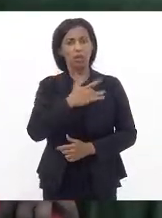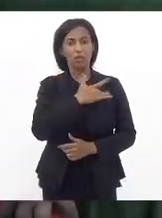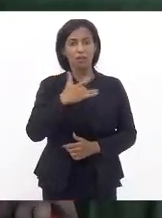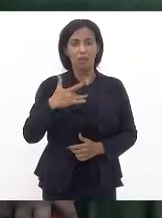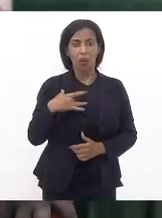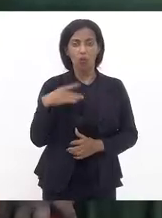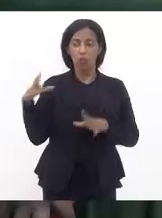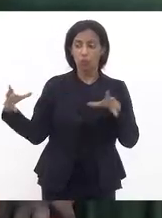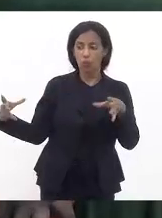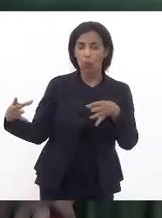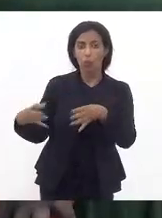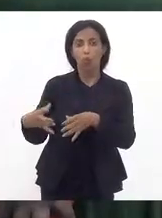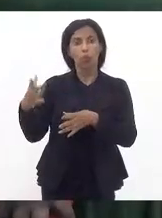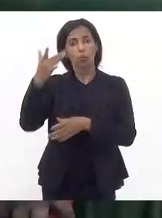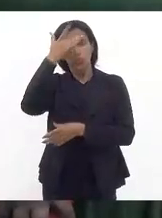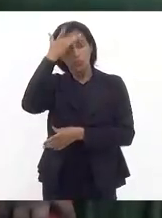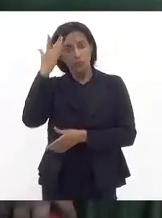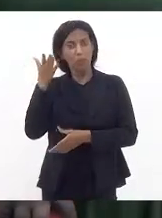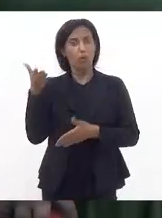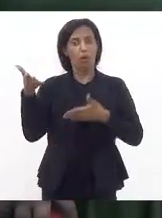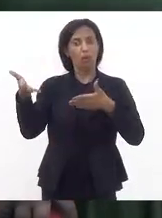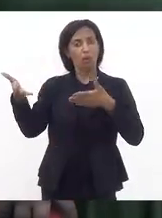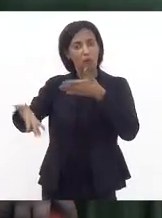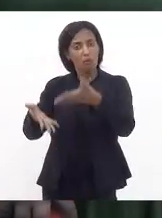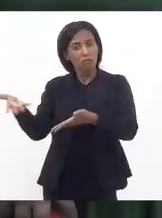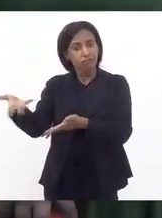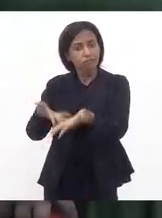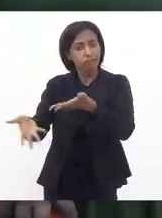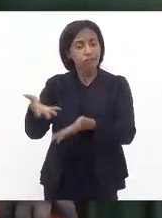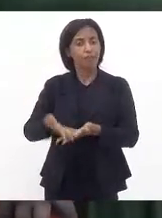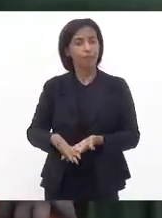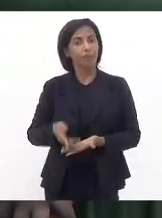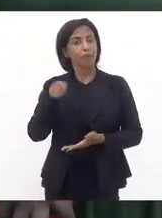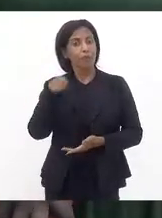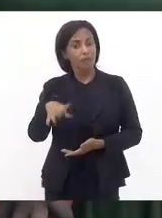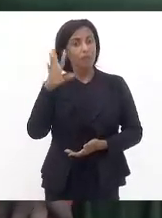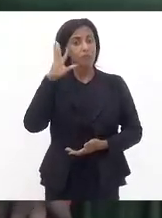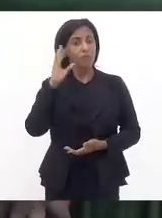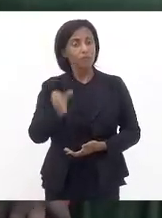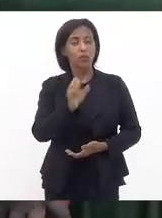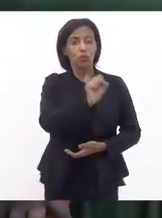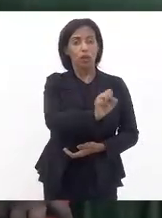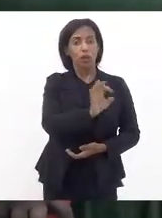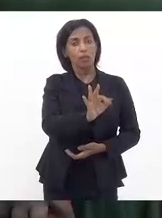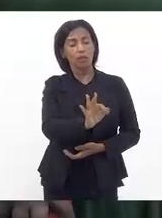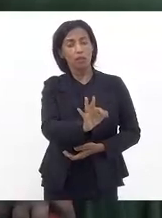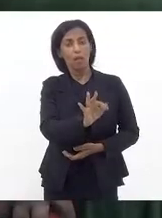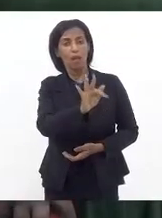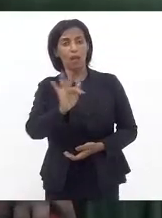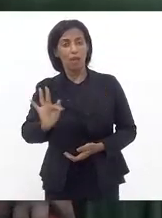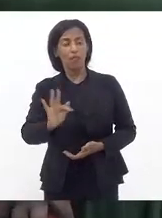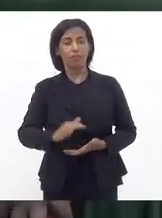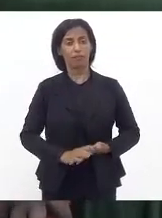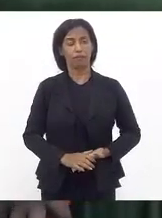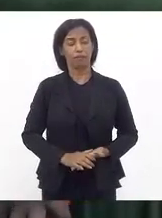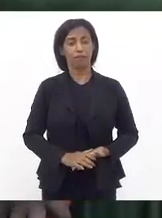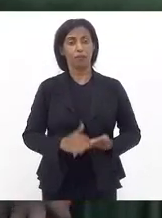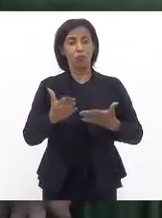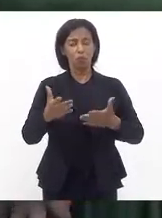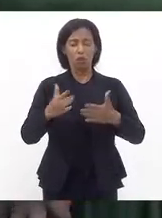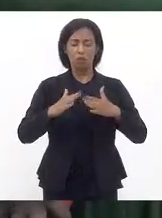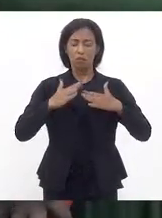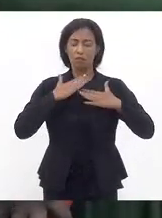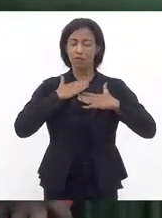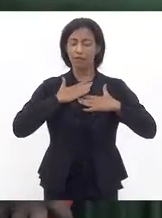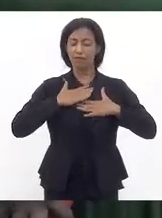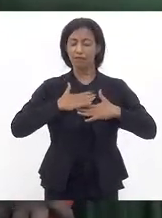para coletividade que ele frequenta Esse é o teor da decisão Eu amo Tribunal Federal por isso para